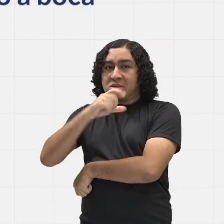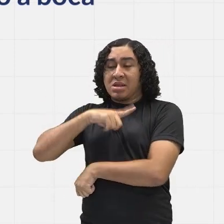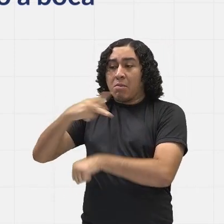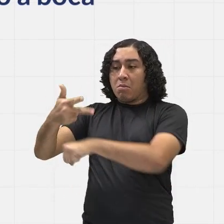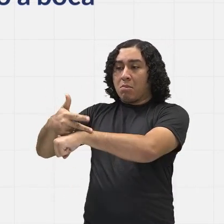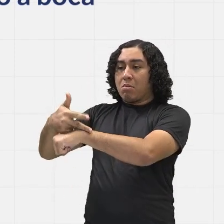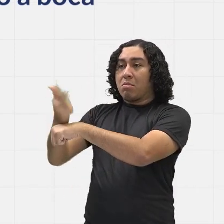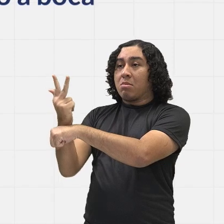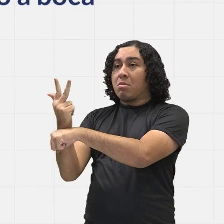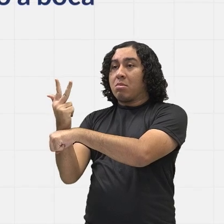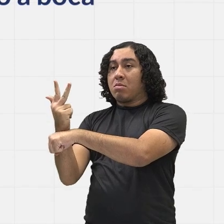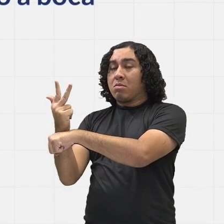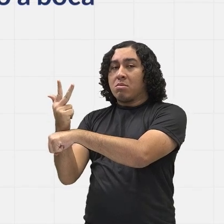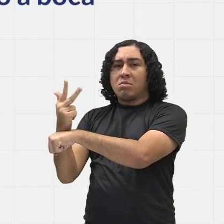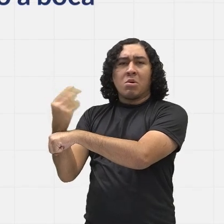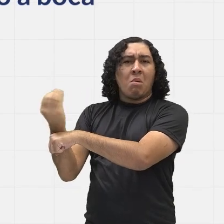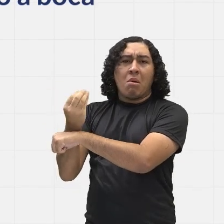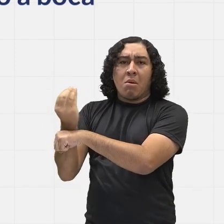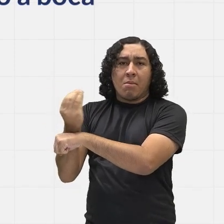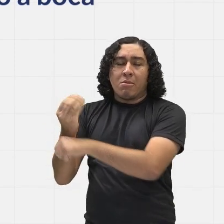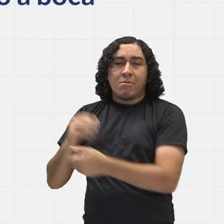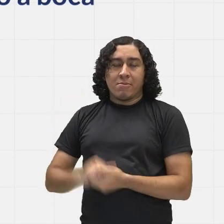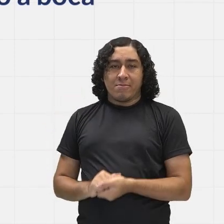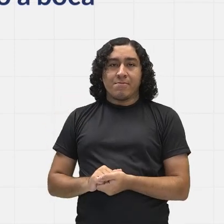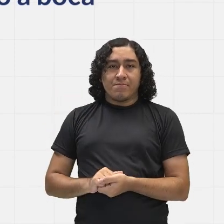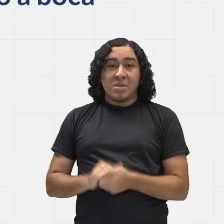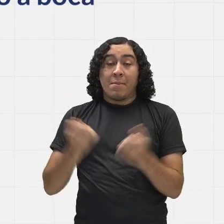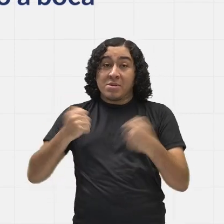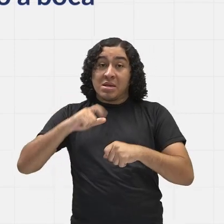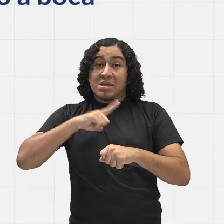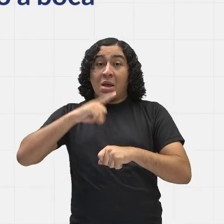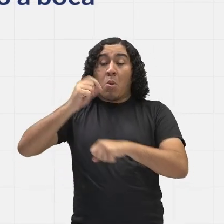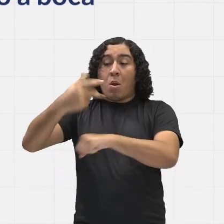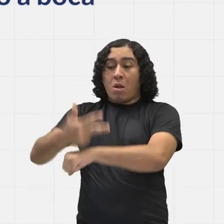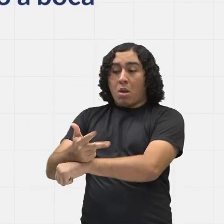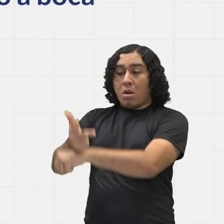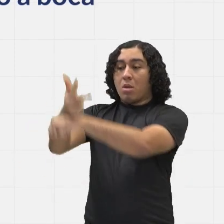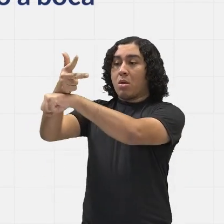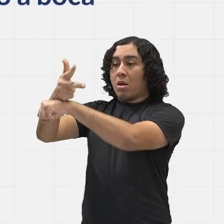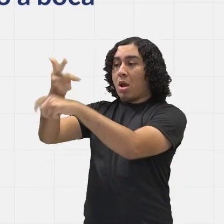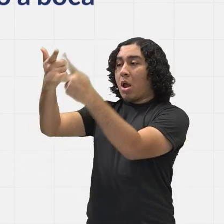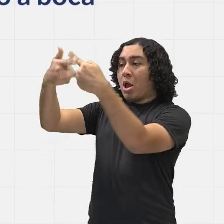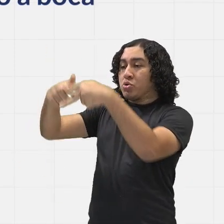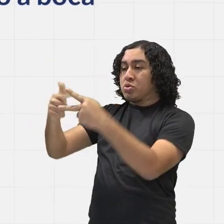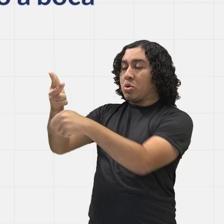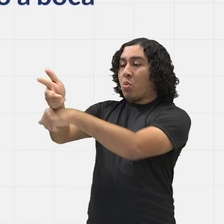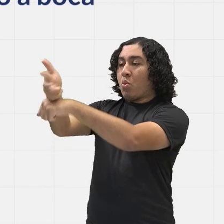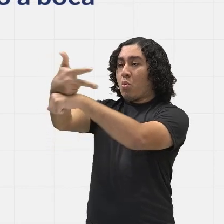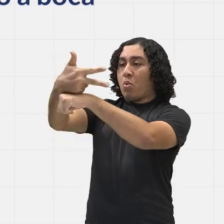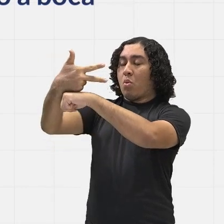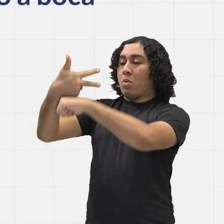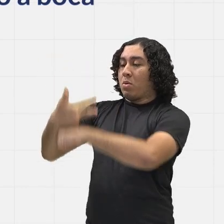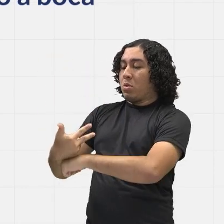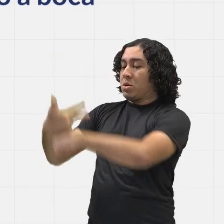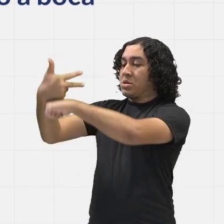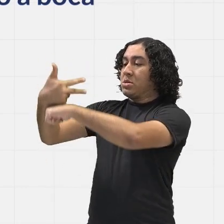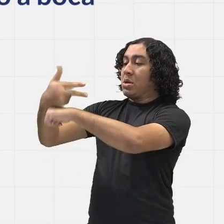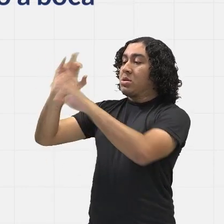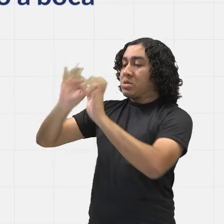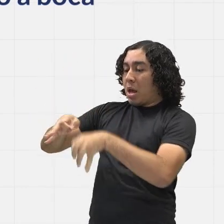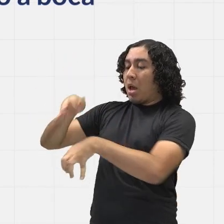cima, ó. Posicionar a câmera em um ângulo que tenha melhor recepção da imagem do professor e dos alunos